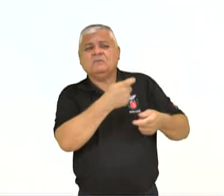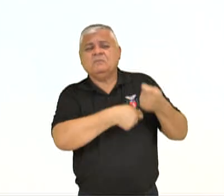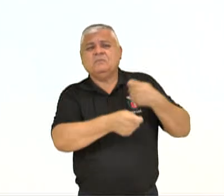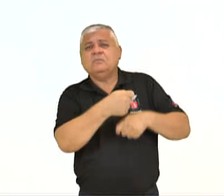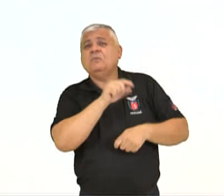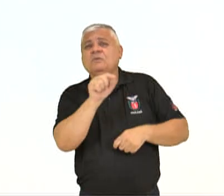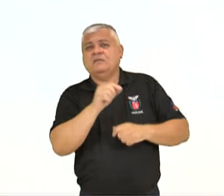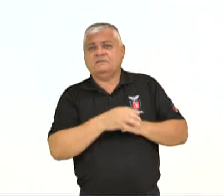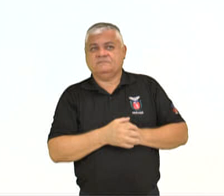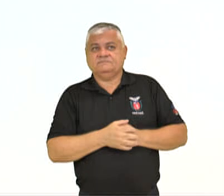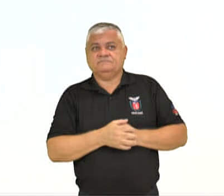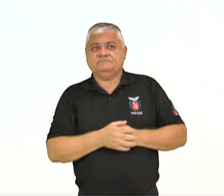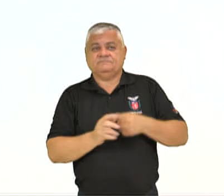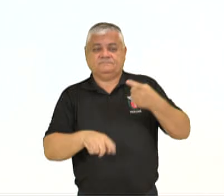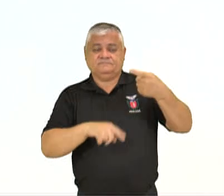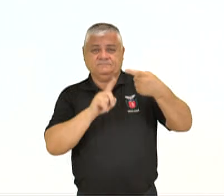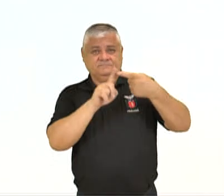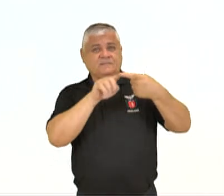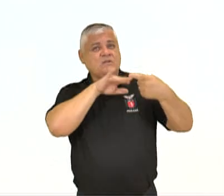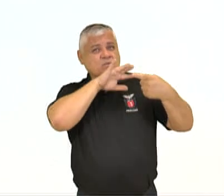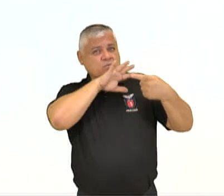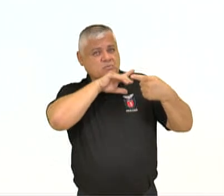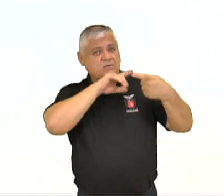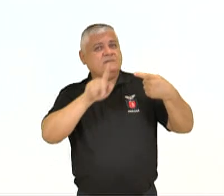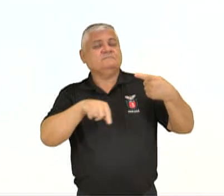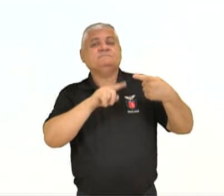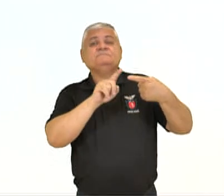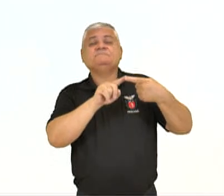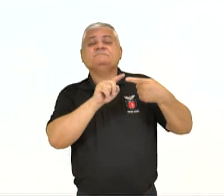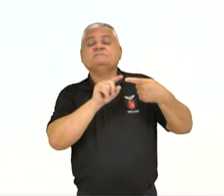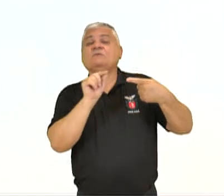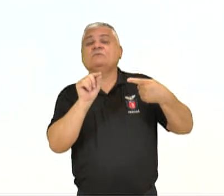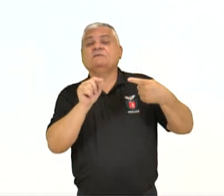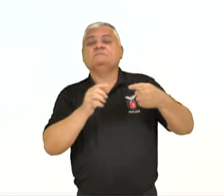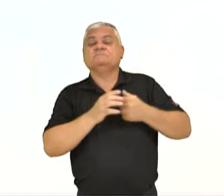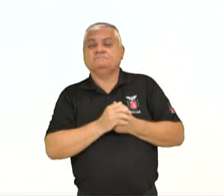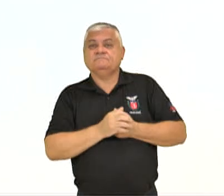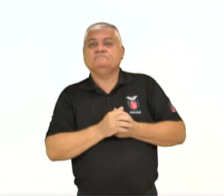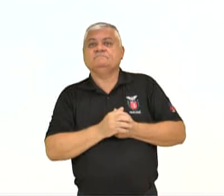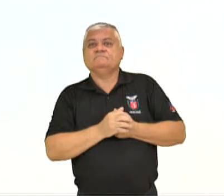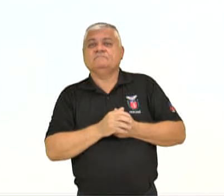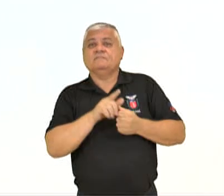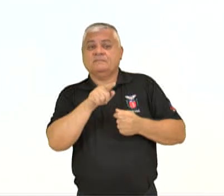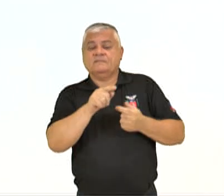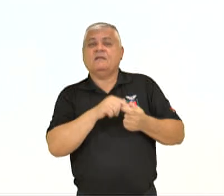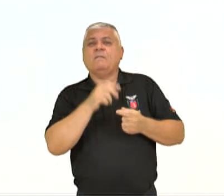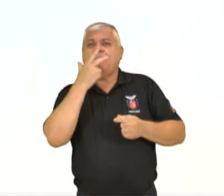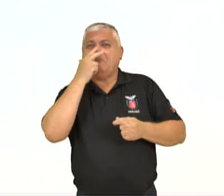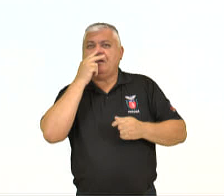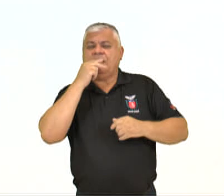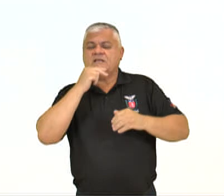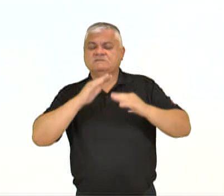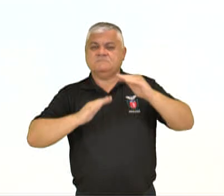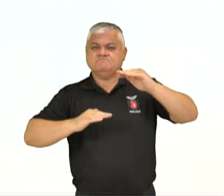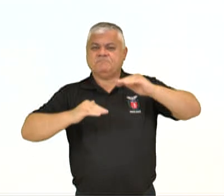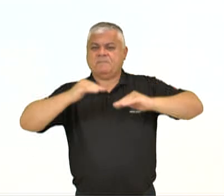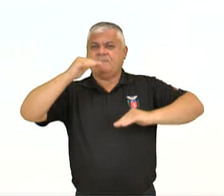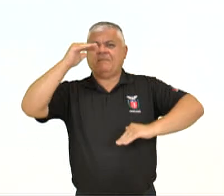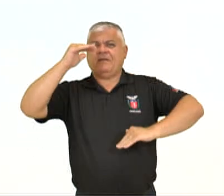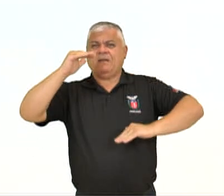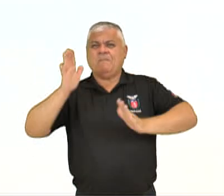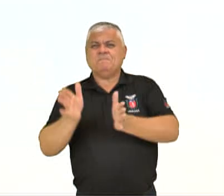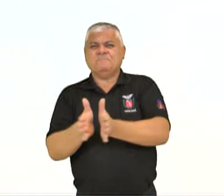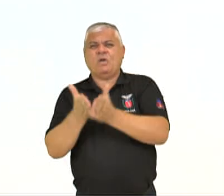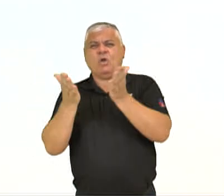para a nação. São apontadas como desvantagens do liberalismo o aumento da desigualdade econômica.